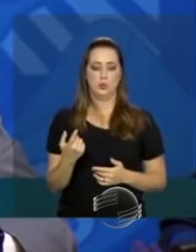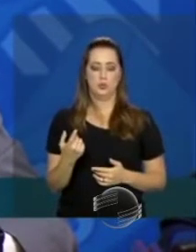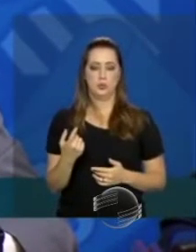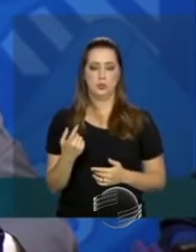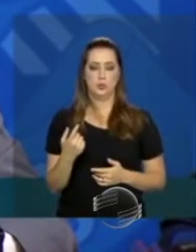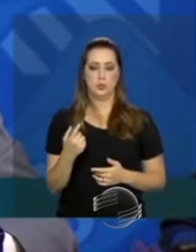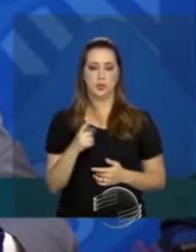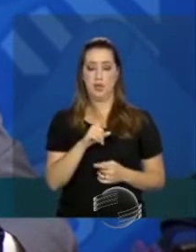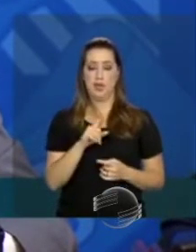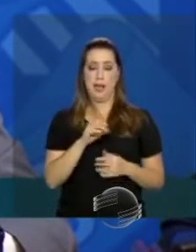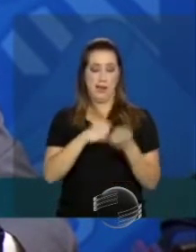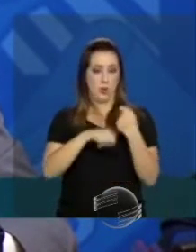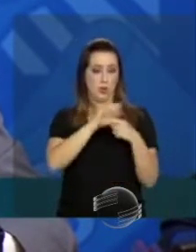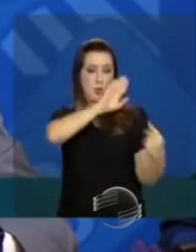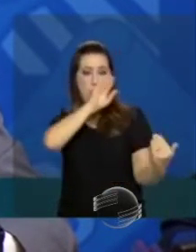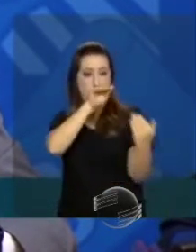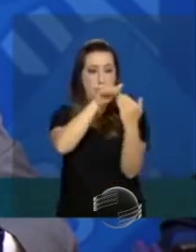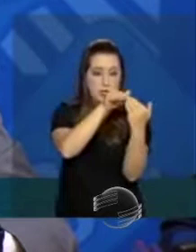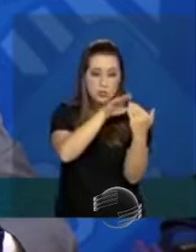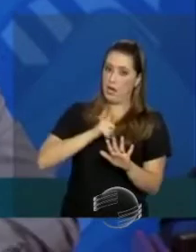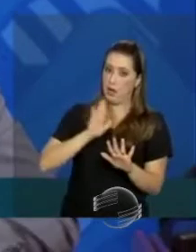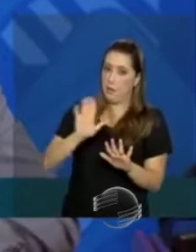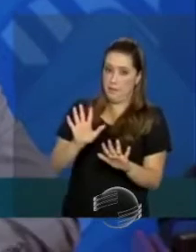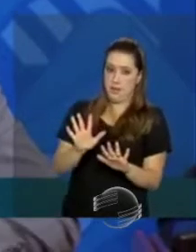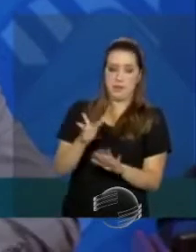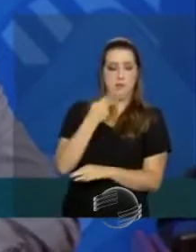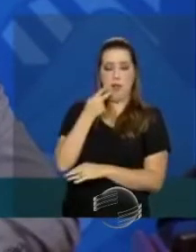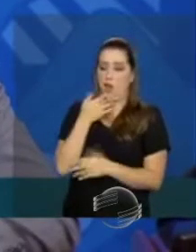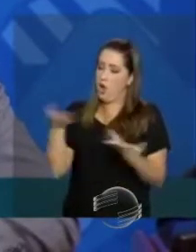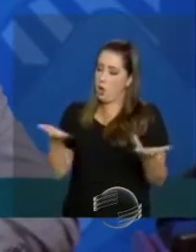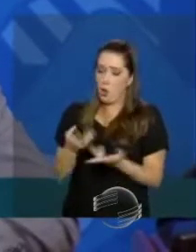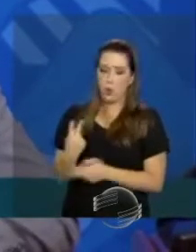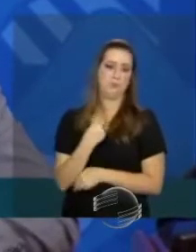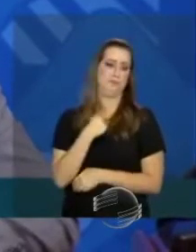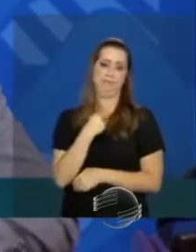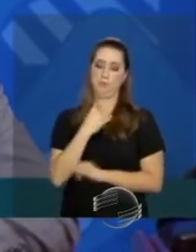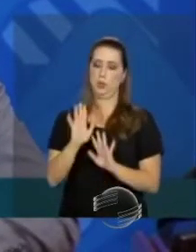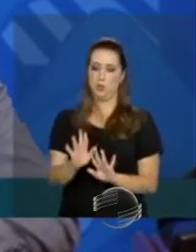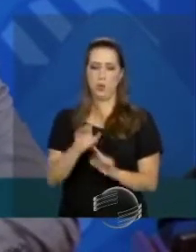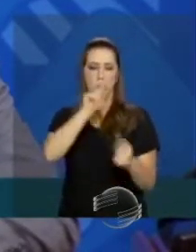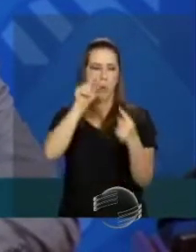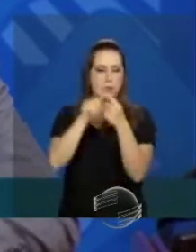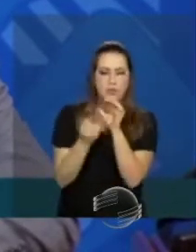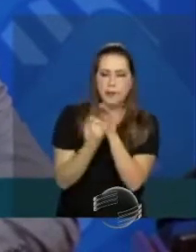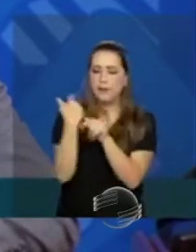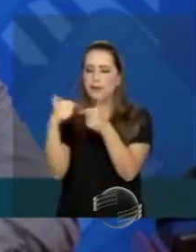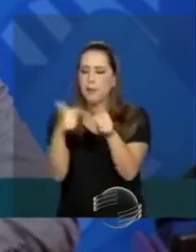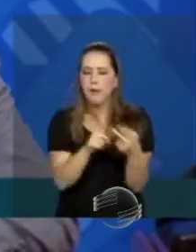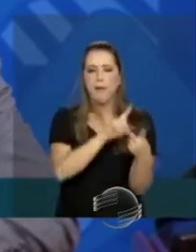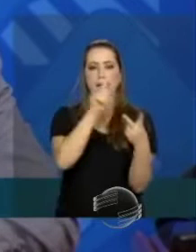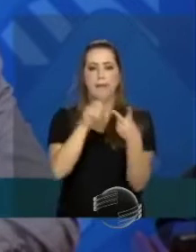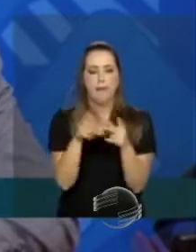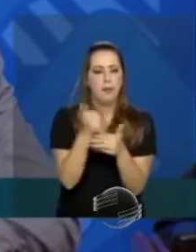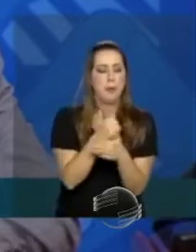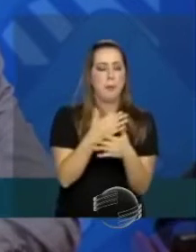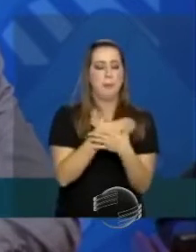o foco do programa, ela faz parte do programa. A finalidade é voltar, gerar empregos, recuperar